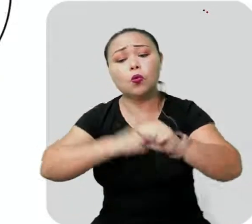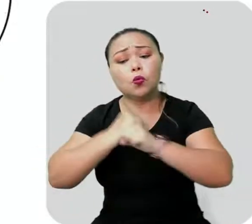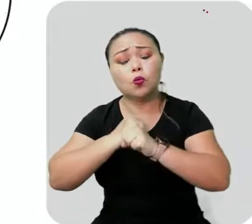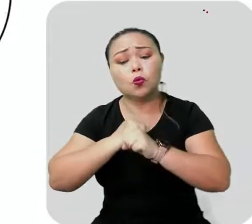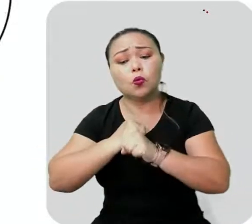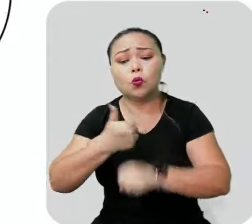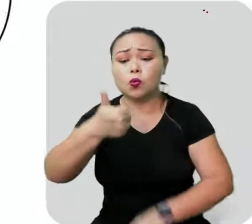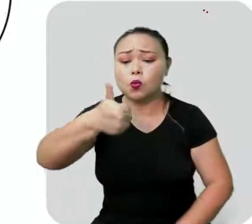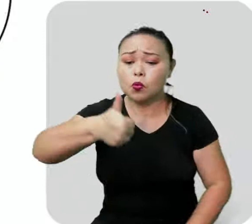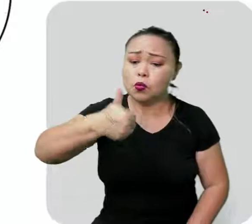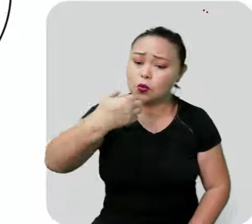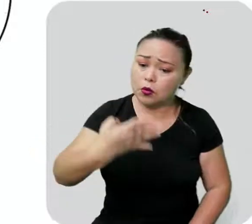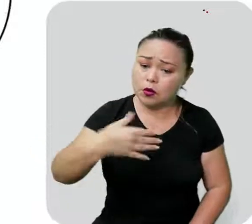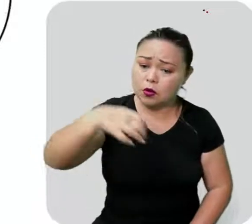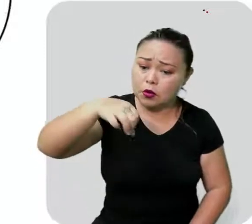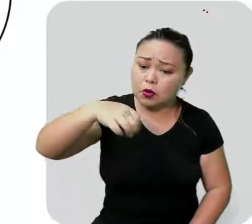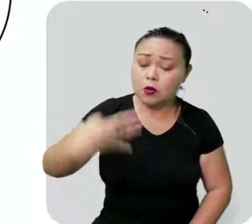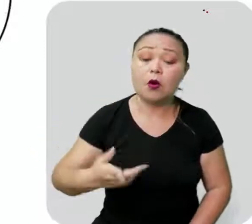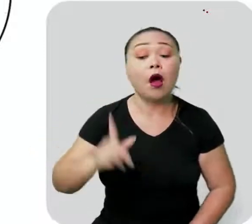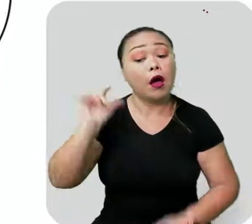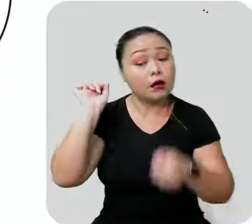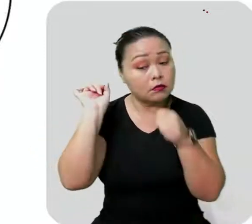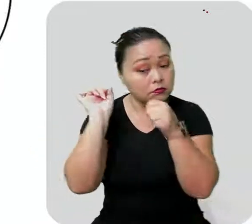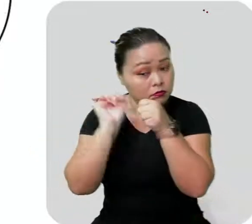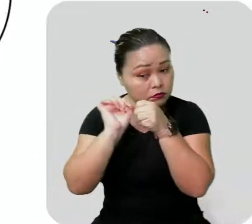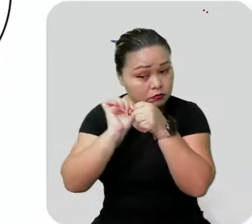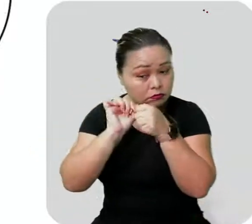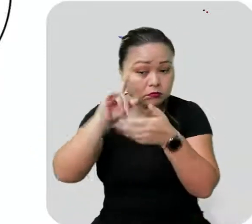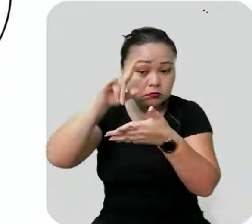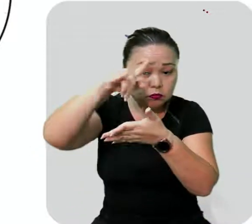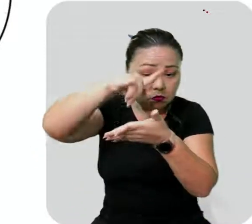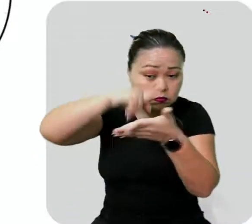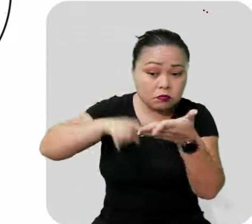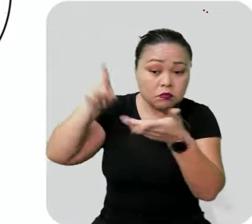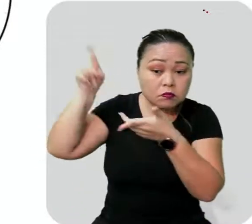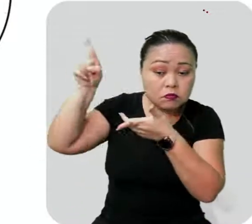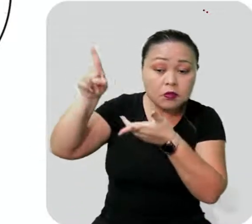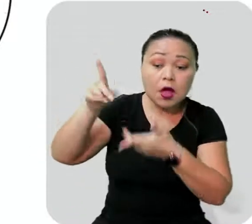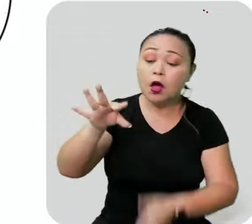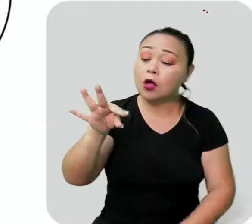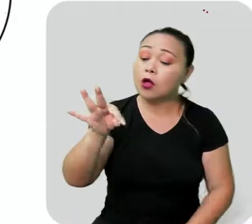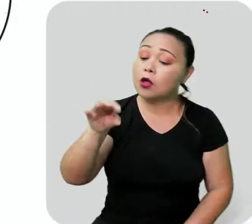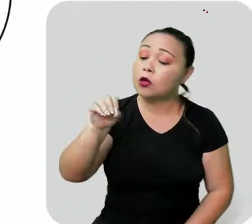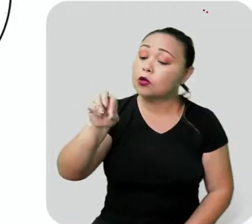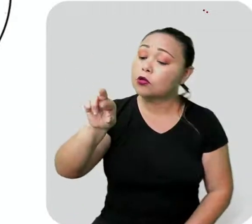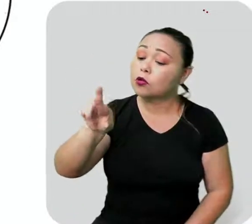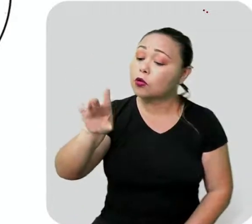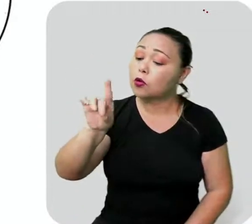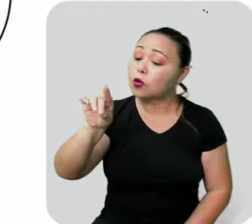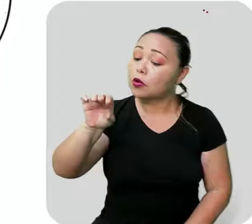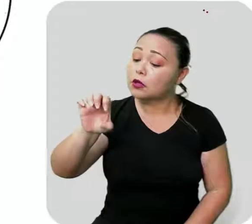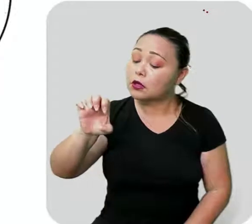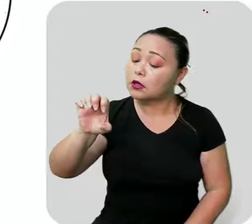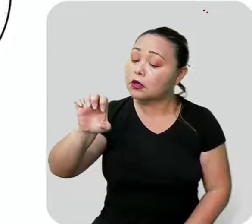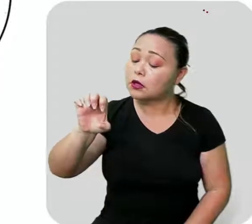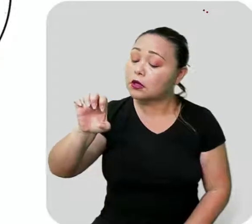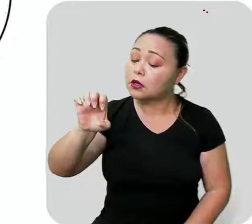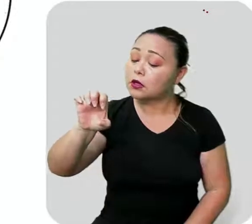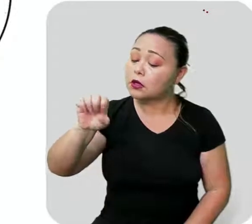ano de 1424 vai ser criado essa linha de Tordesilhas que vocês estão vendo tá certo